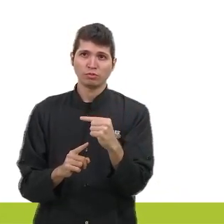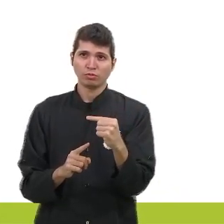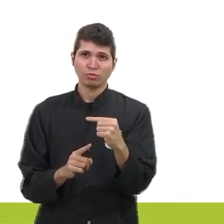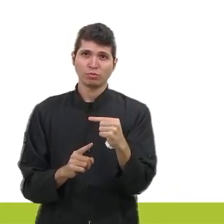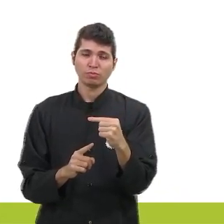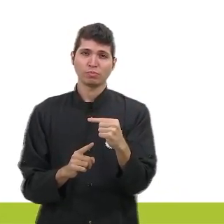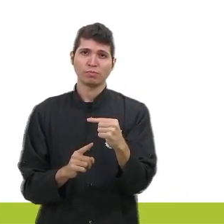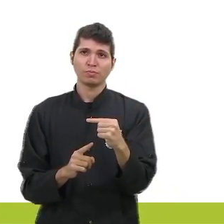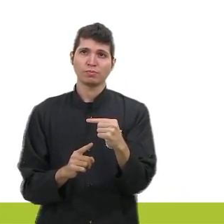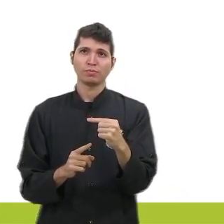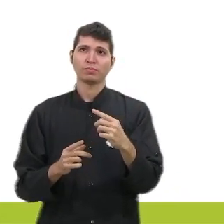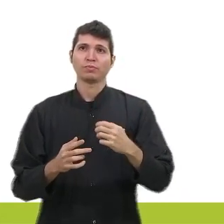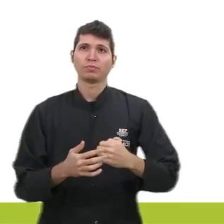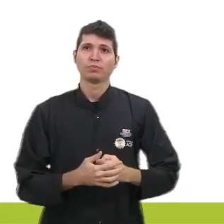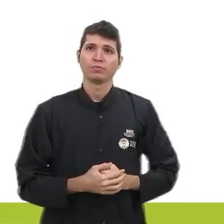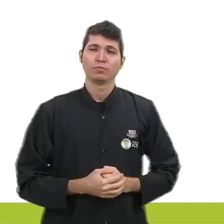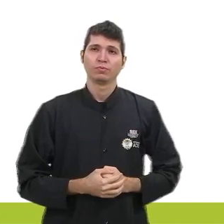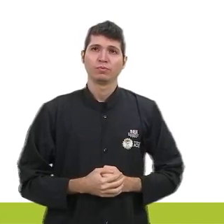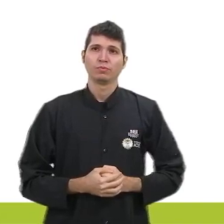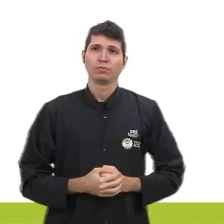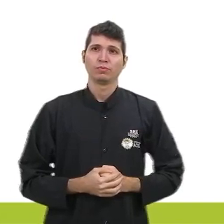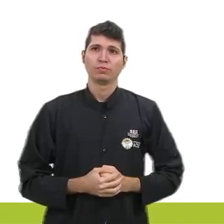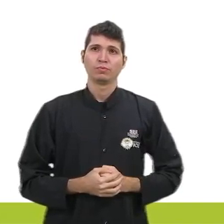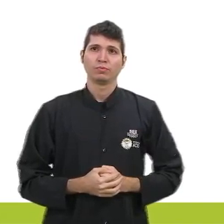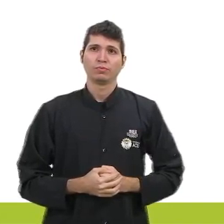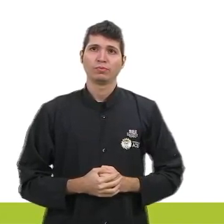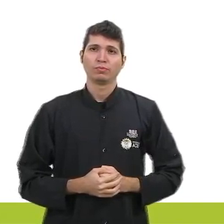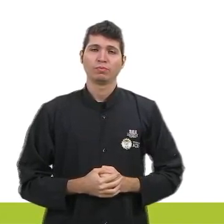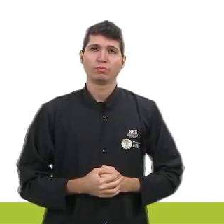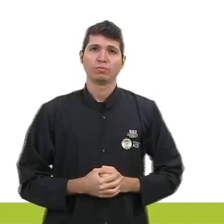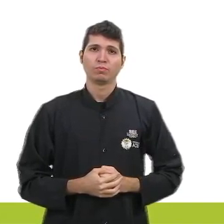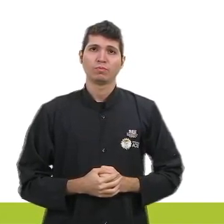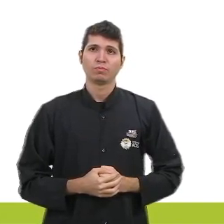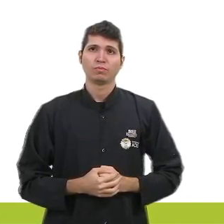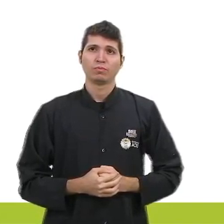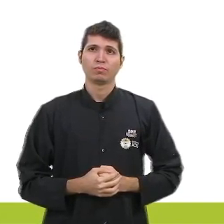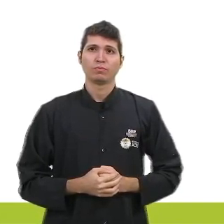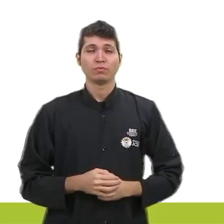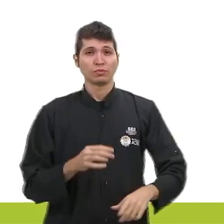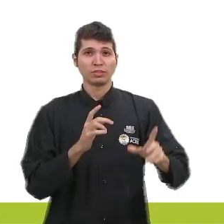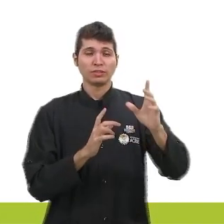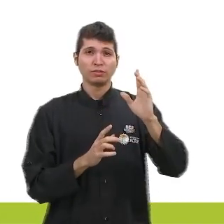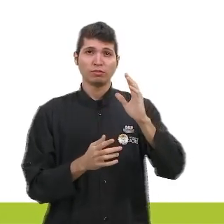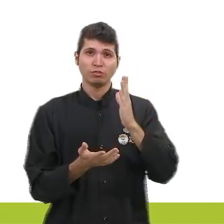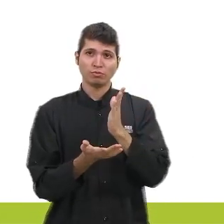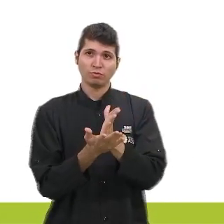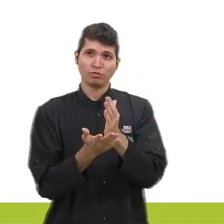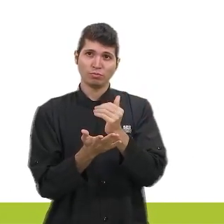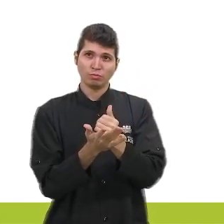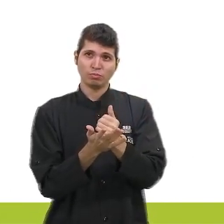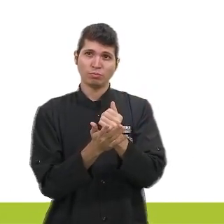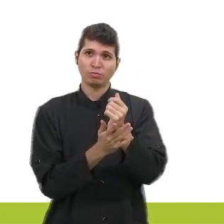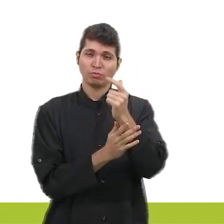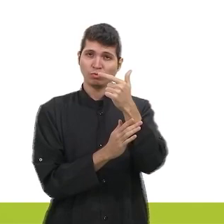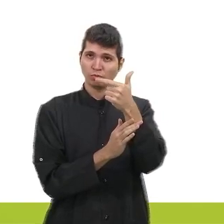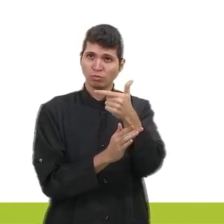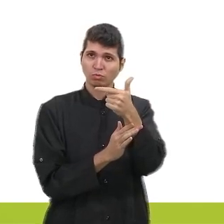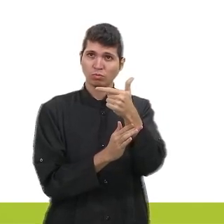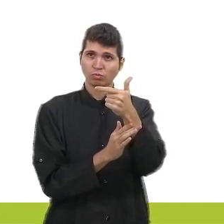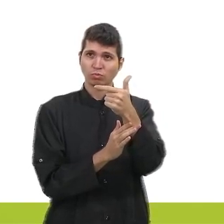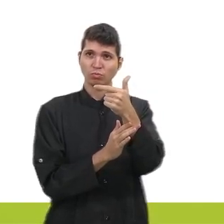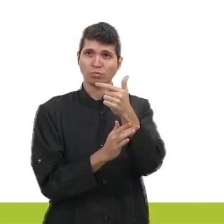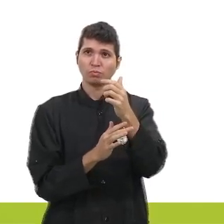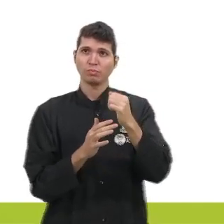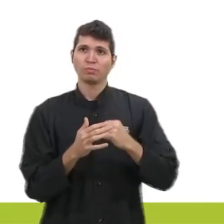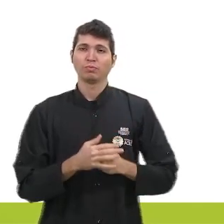bom? Subtrai e conserva do maior, menos 2 sobre 6 vai dar 1/3. Divide por 2 no numerador e divide por 2 no